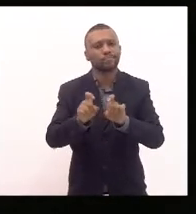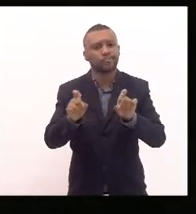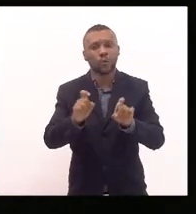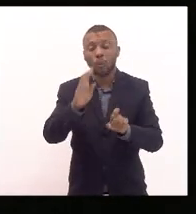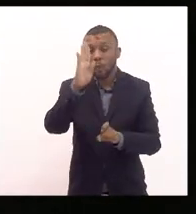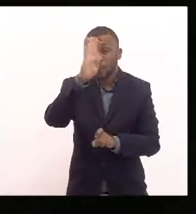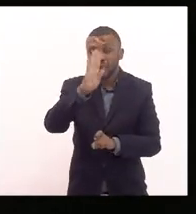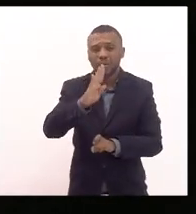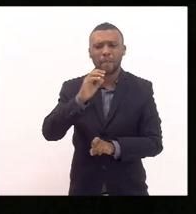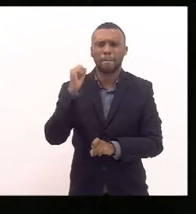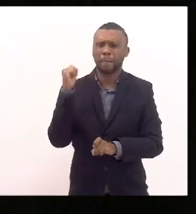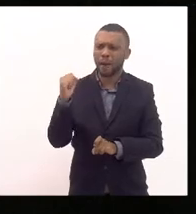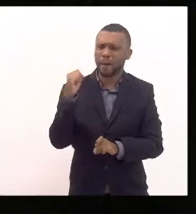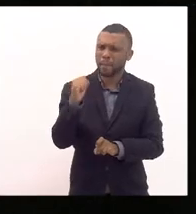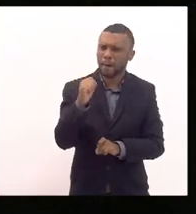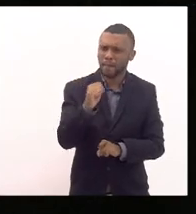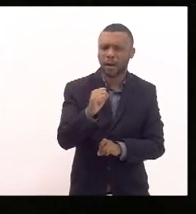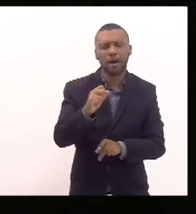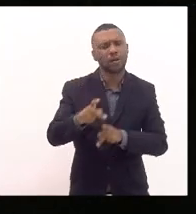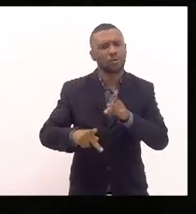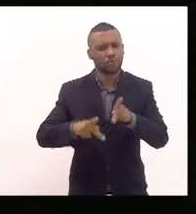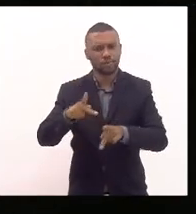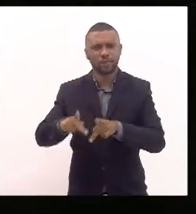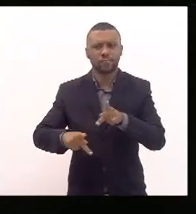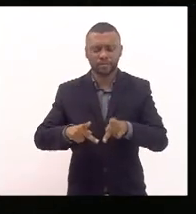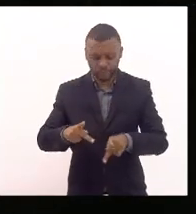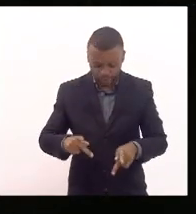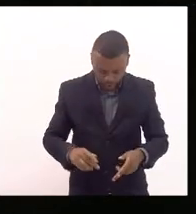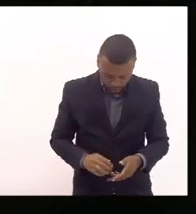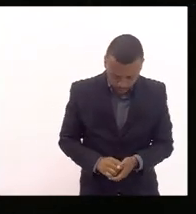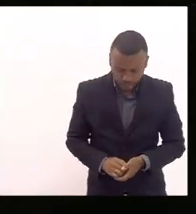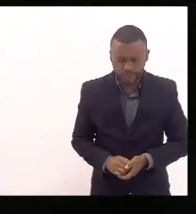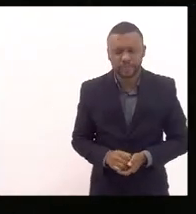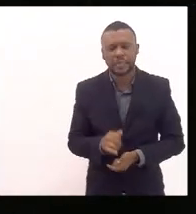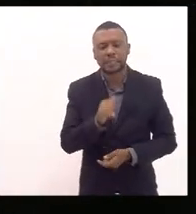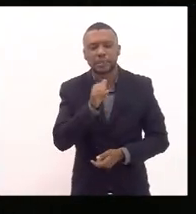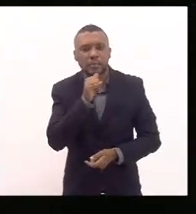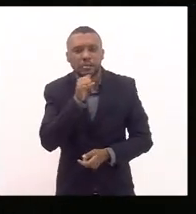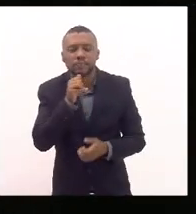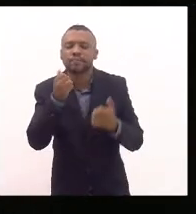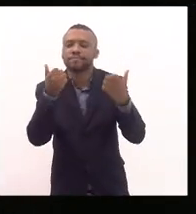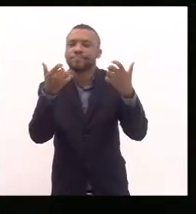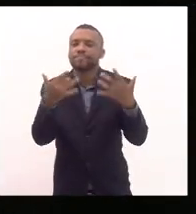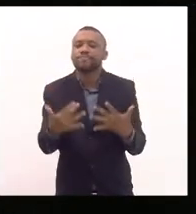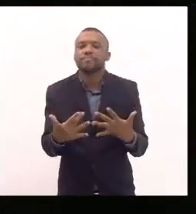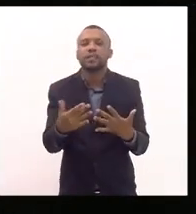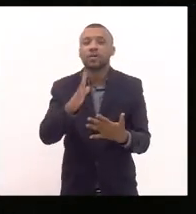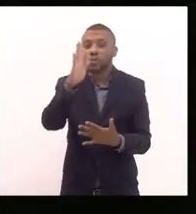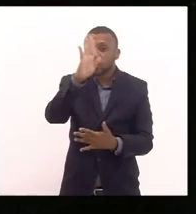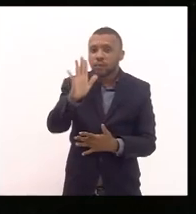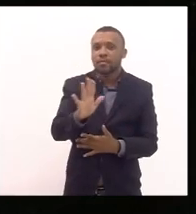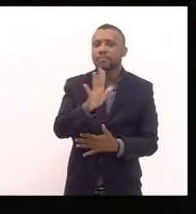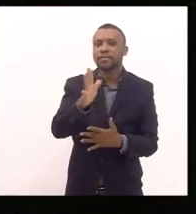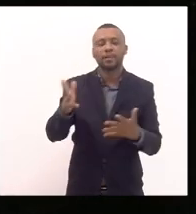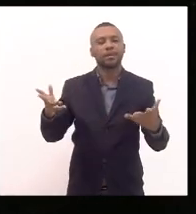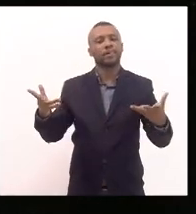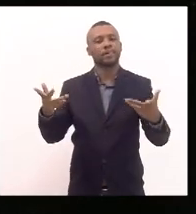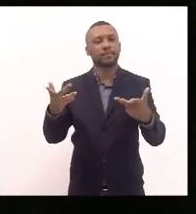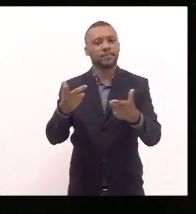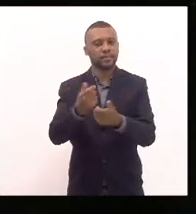mata o seu povo e é triste dizer isso porque o nosso país Ele é incrível